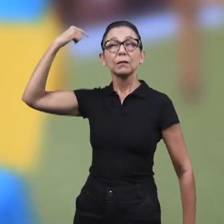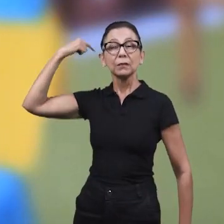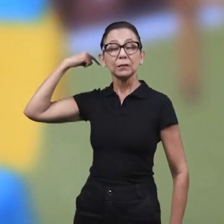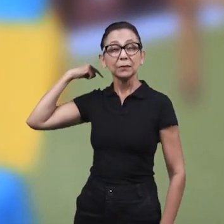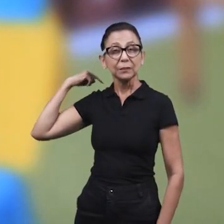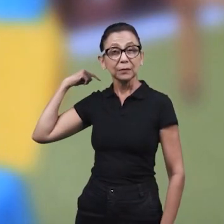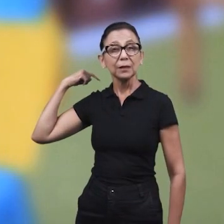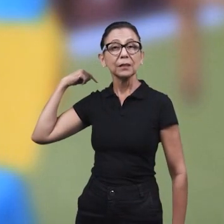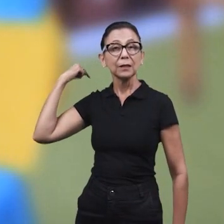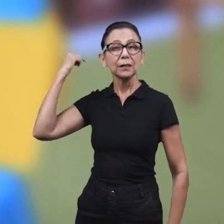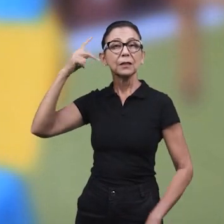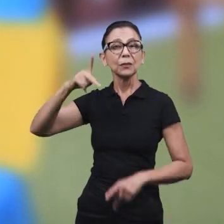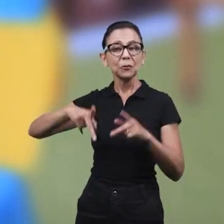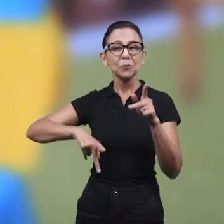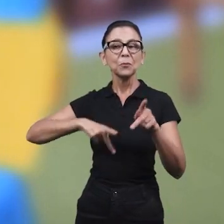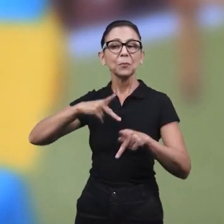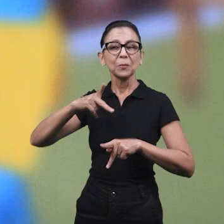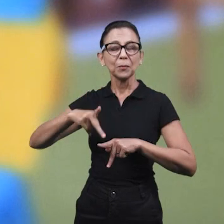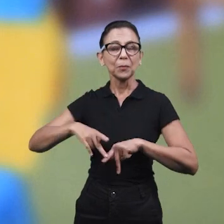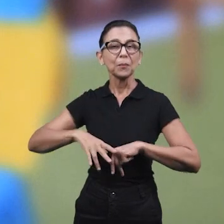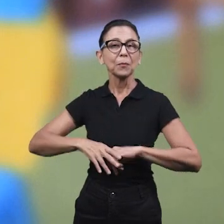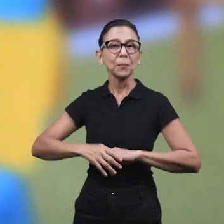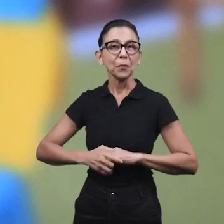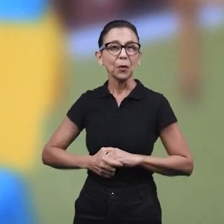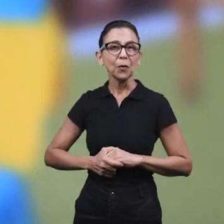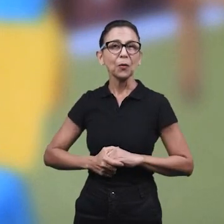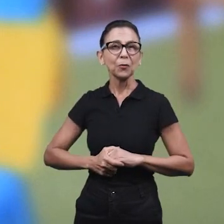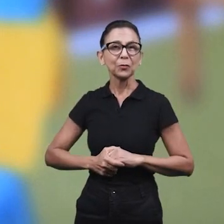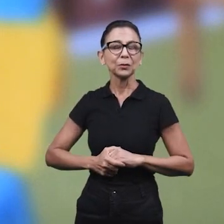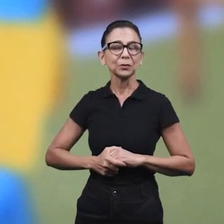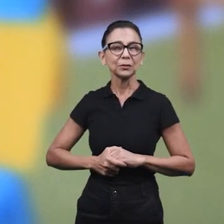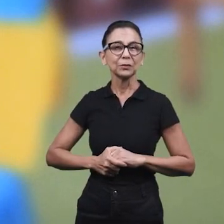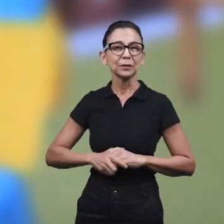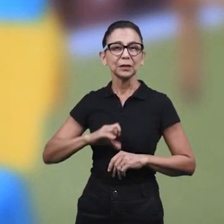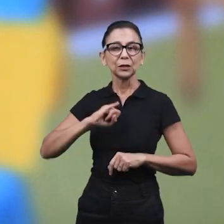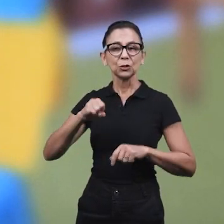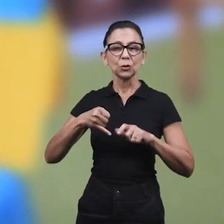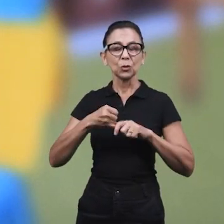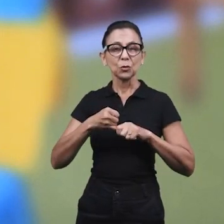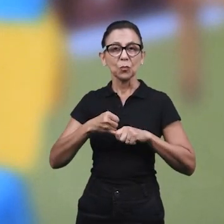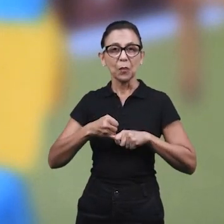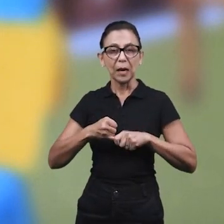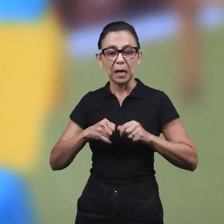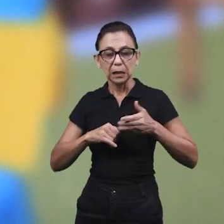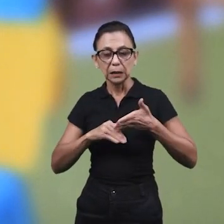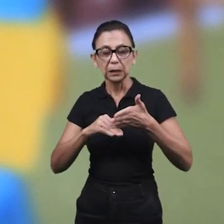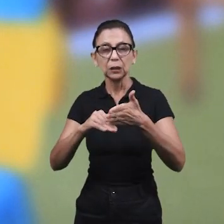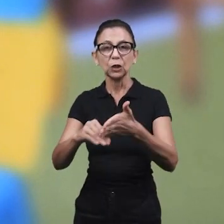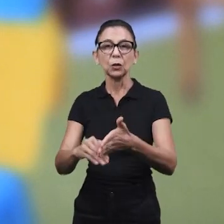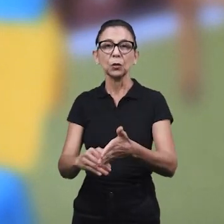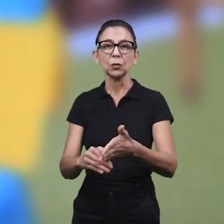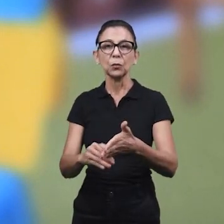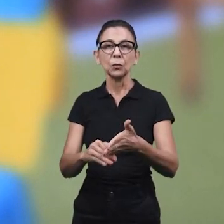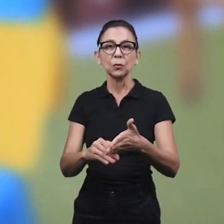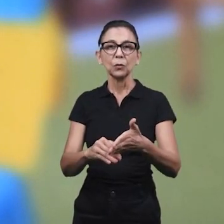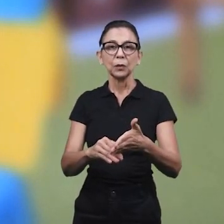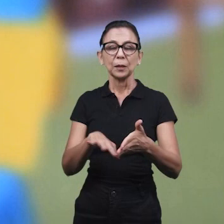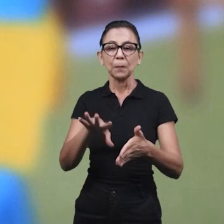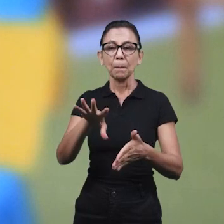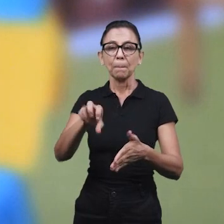que as 12 pedras representam para a igreja? Representam os 12 apóstolos de